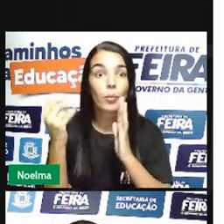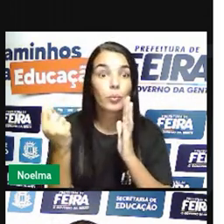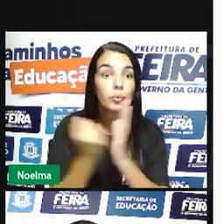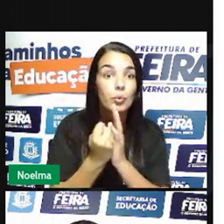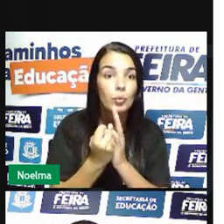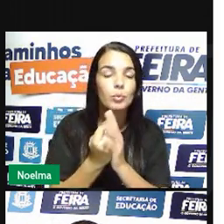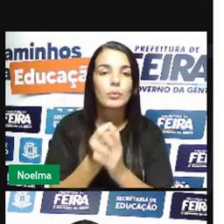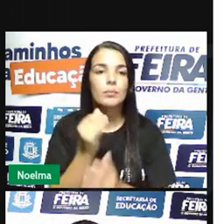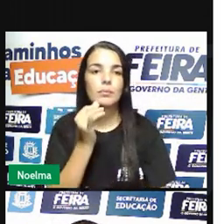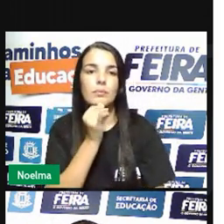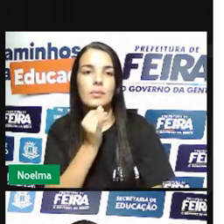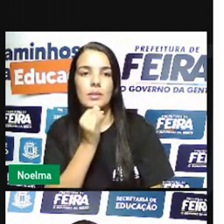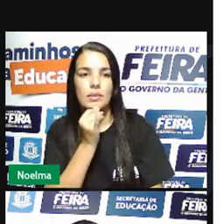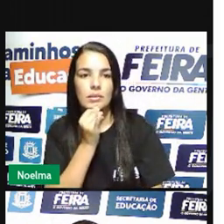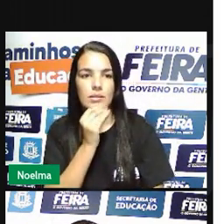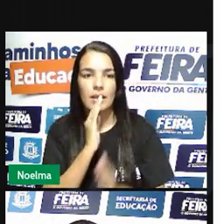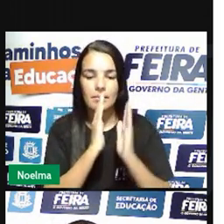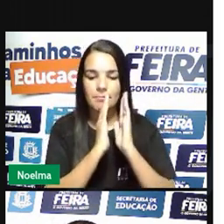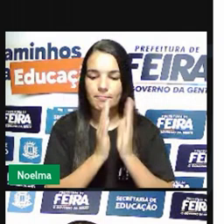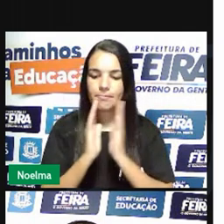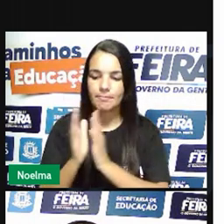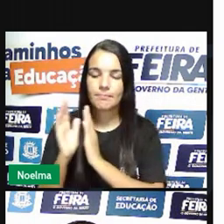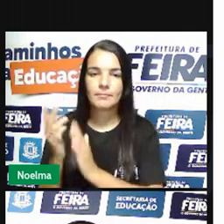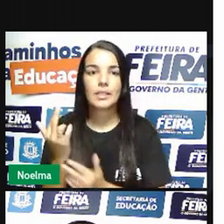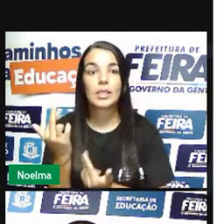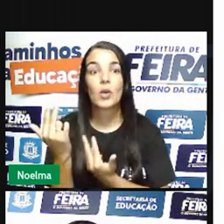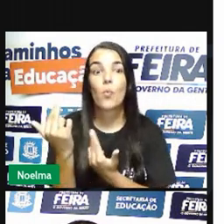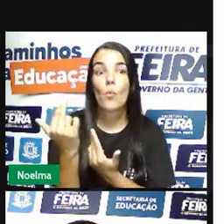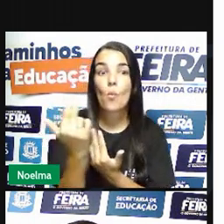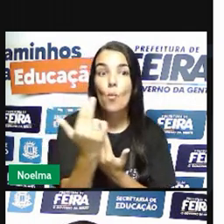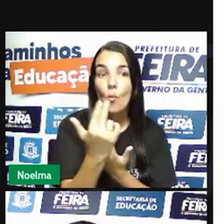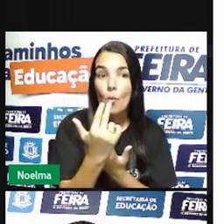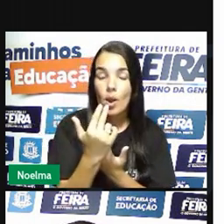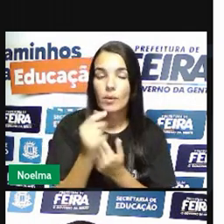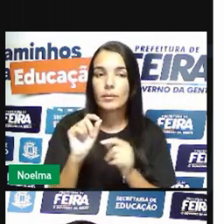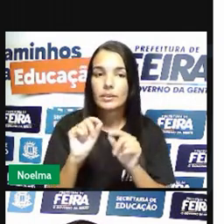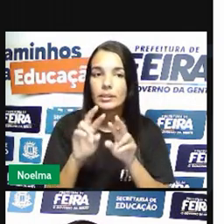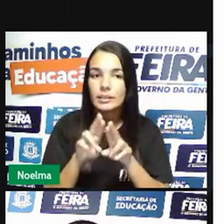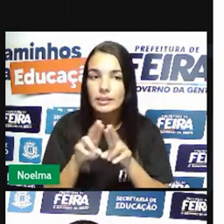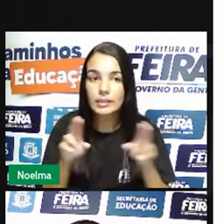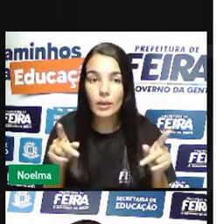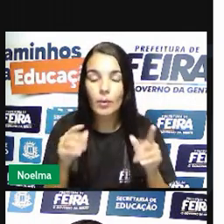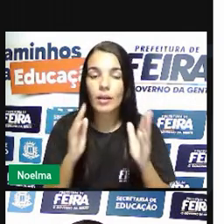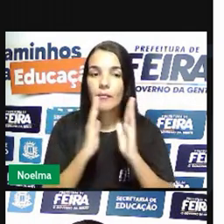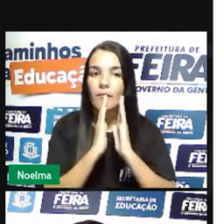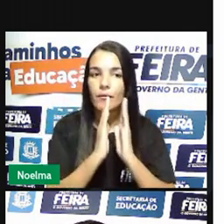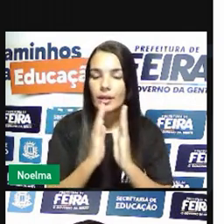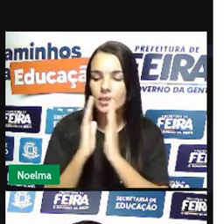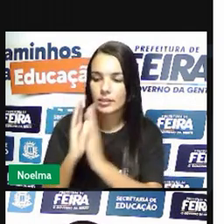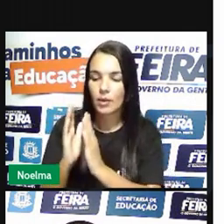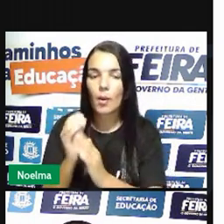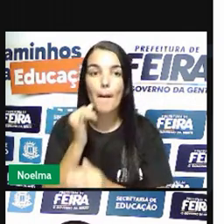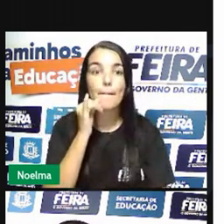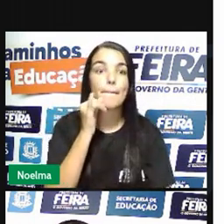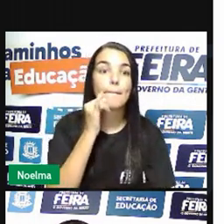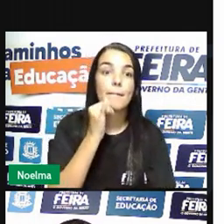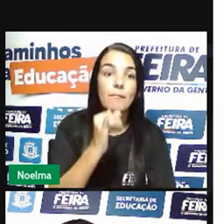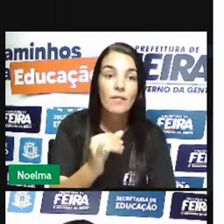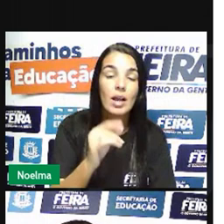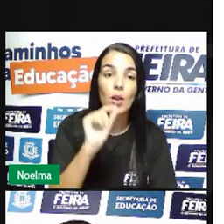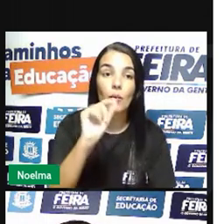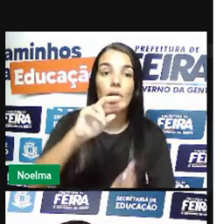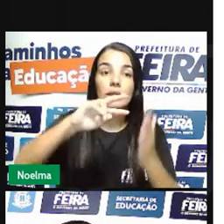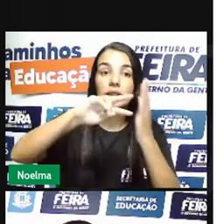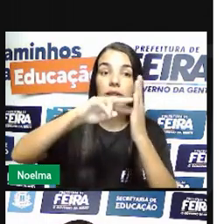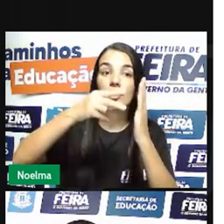inteiro que foi dividido em partes iguais então fração indica particiação